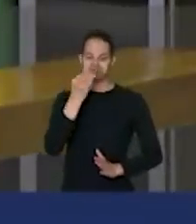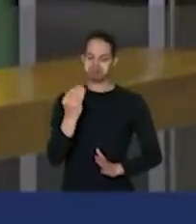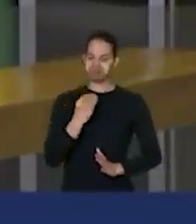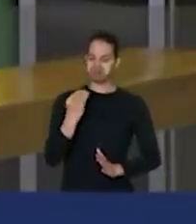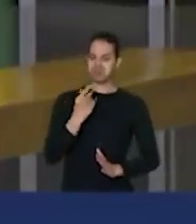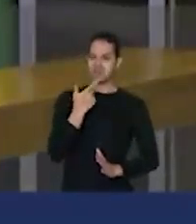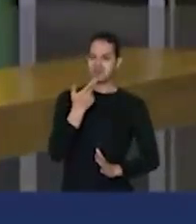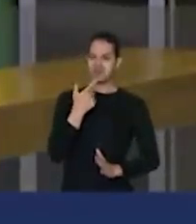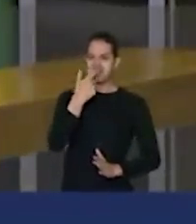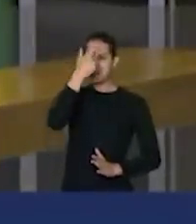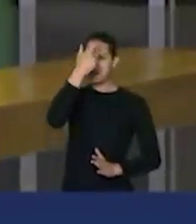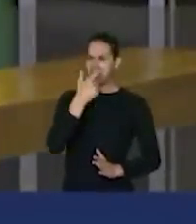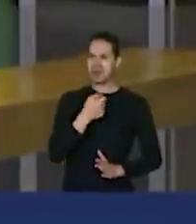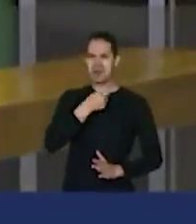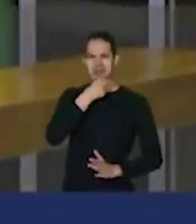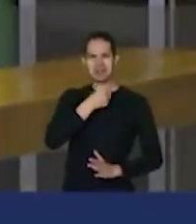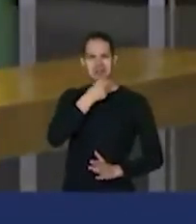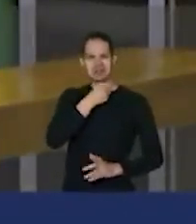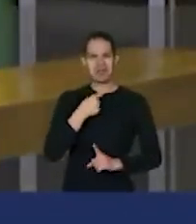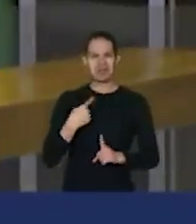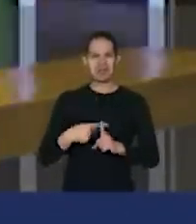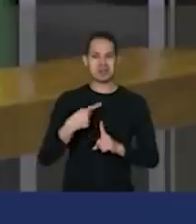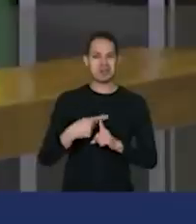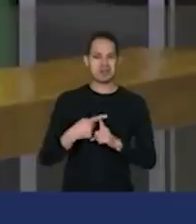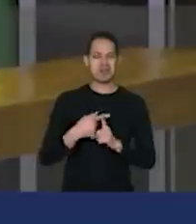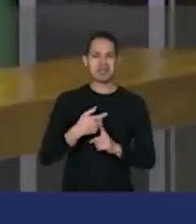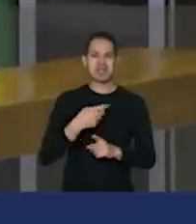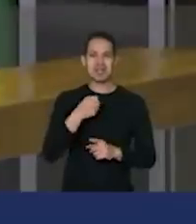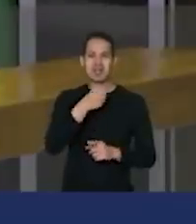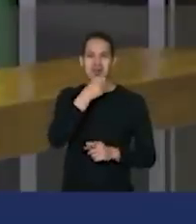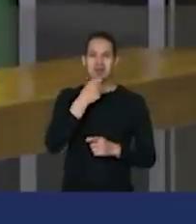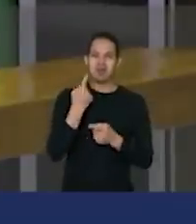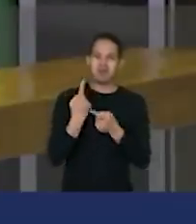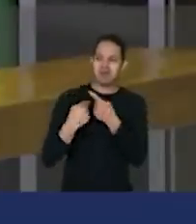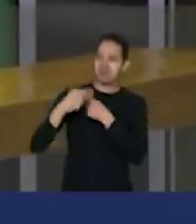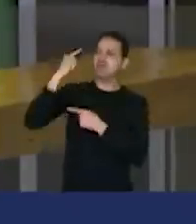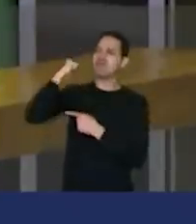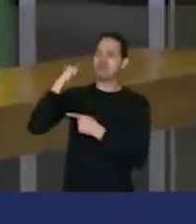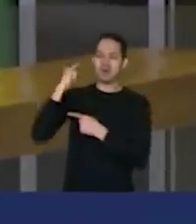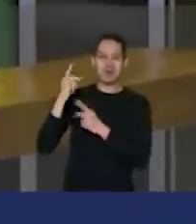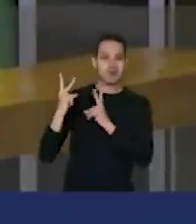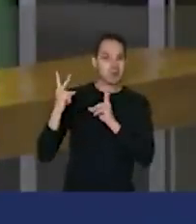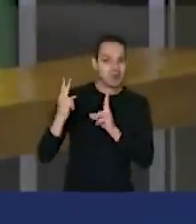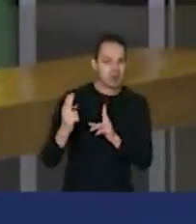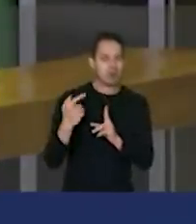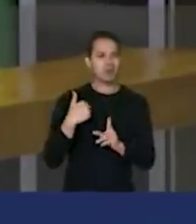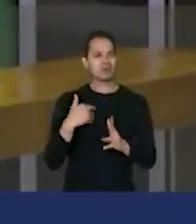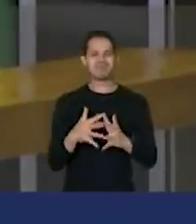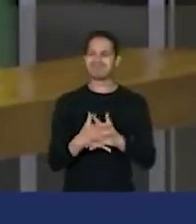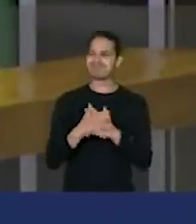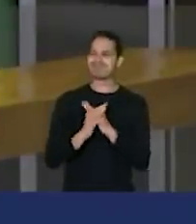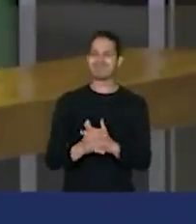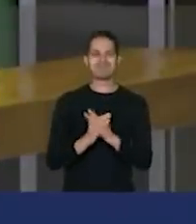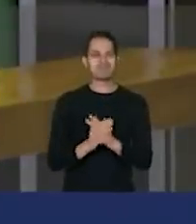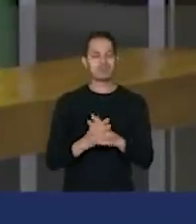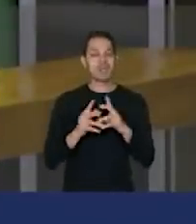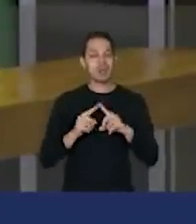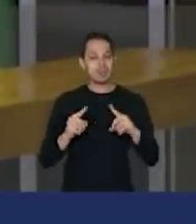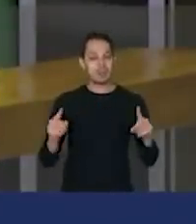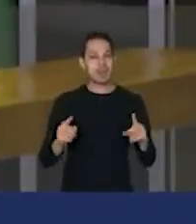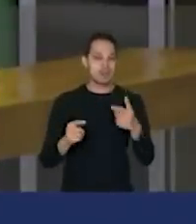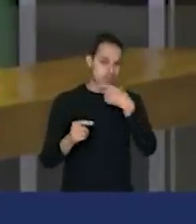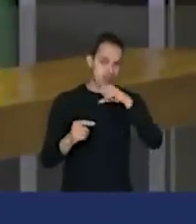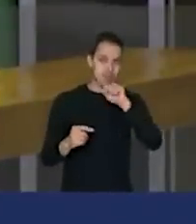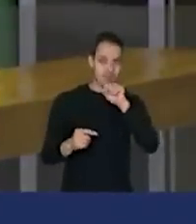eu nasci com cara de velho porque eu nasci com a cara do meu bisavô é o confuso para mim mas muito real para o meu